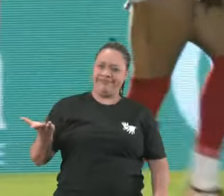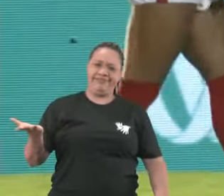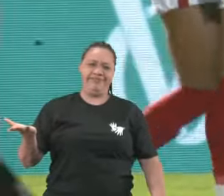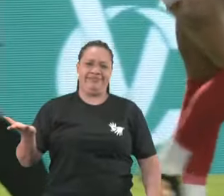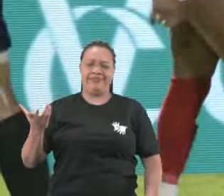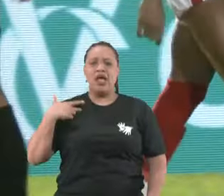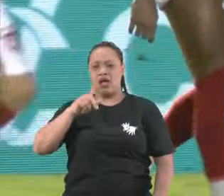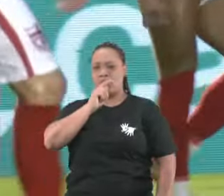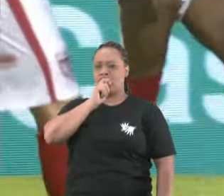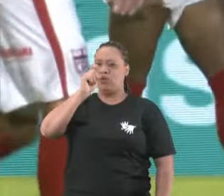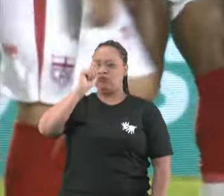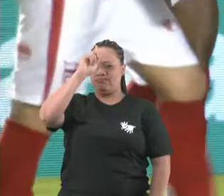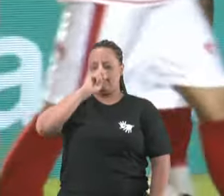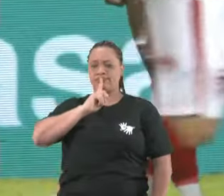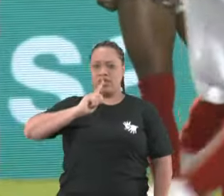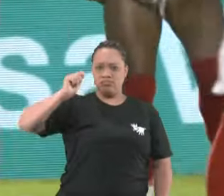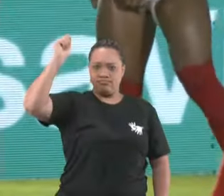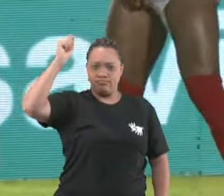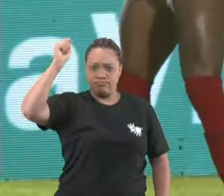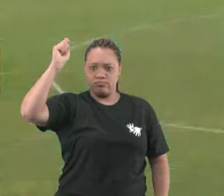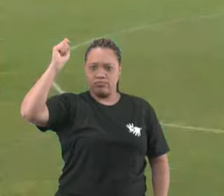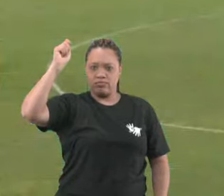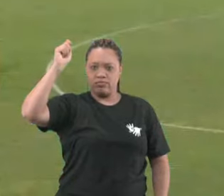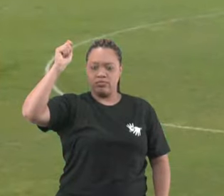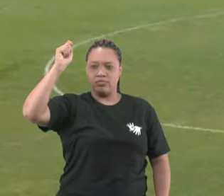amarelo muito bem aplicado, por sinal.